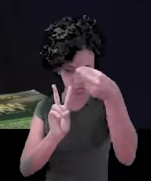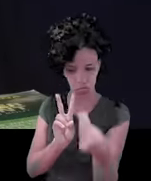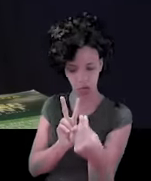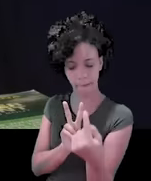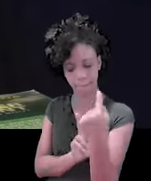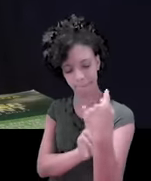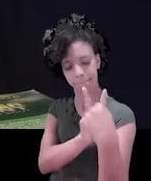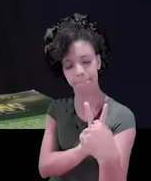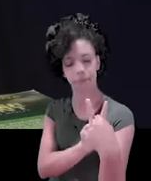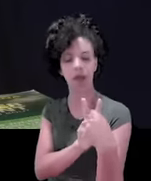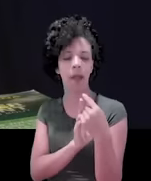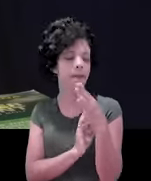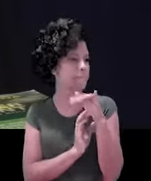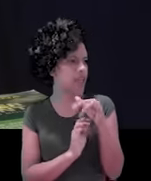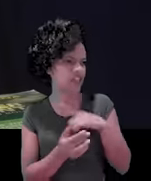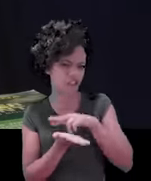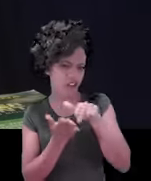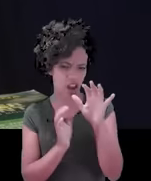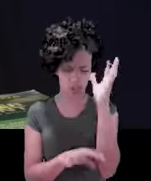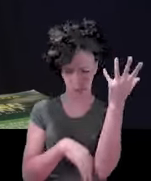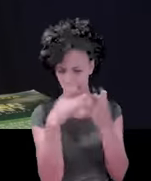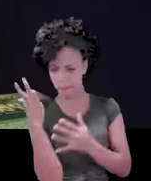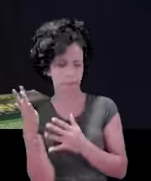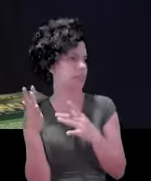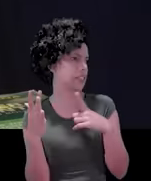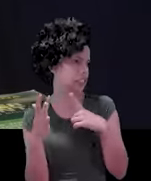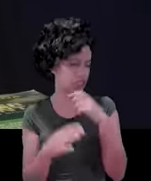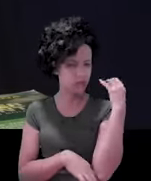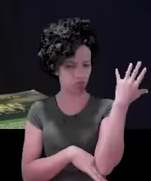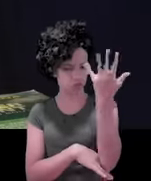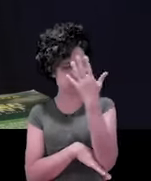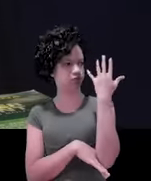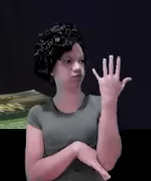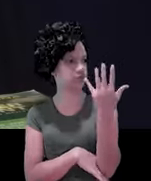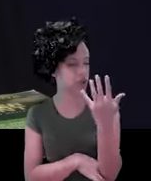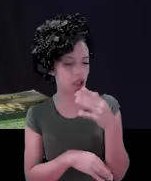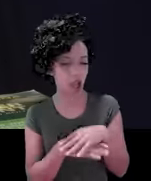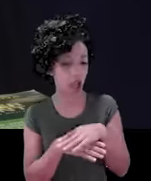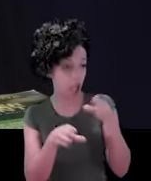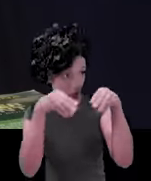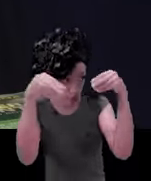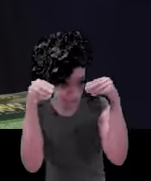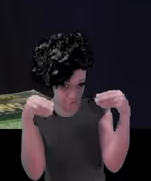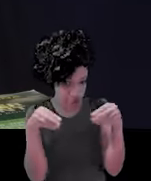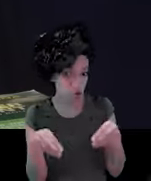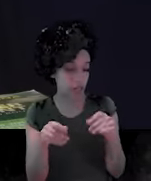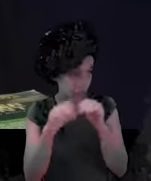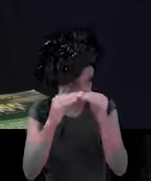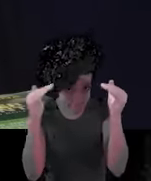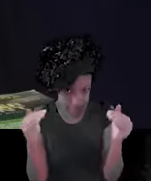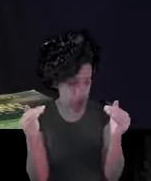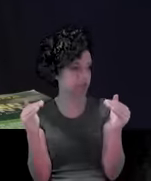outro botava no meio aí eu ia buscar ela tinha várias Palmeiras perto do juntar vou sair é uma palmeira aí eu pegava a folha dela que é meu aberto